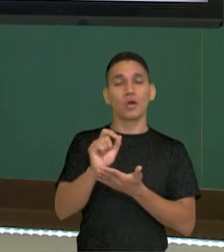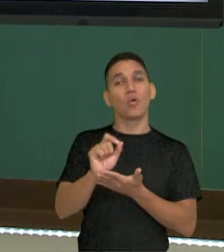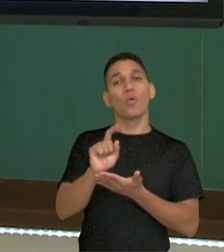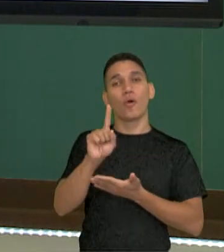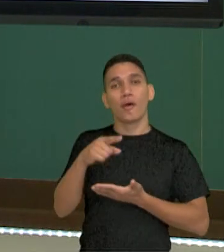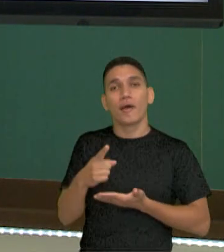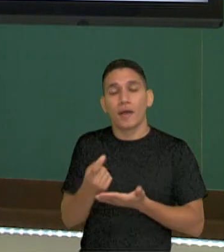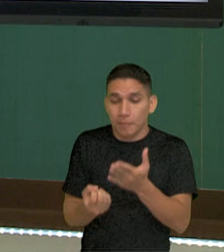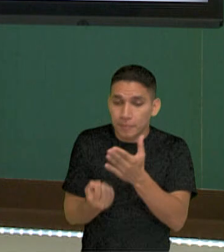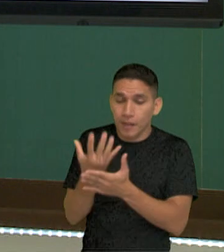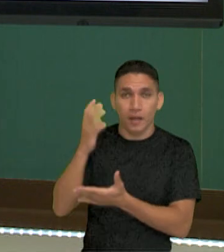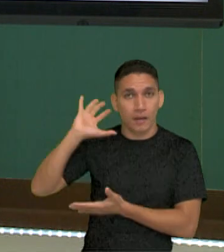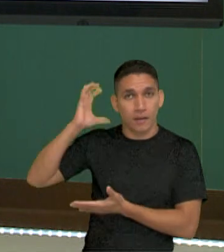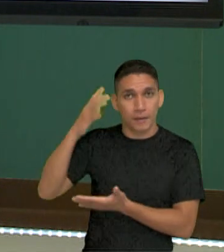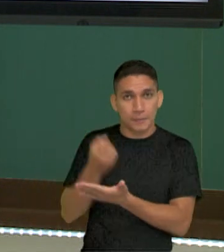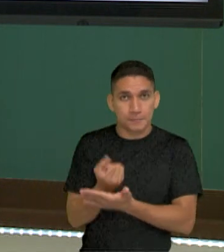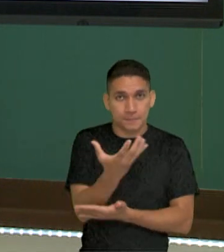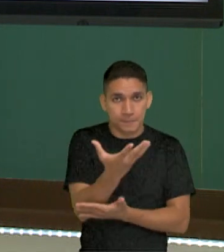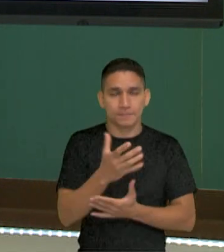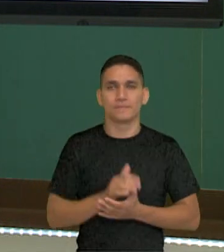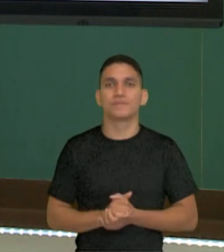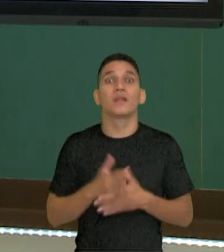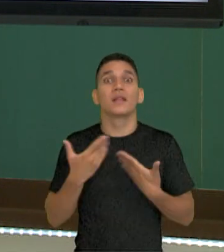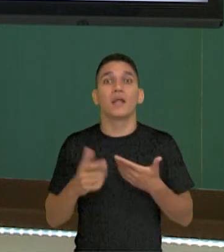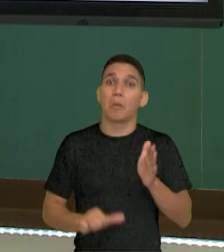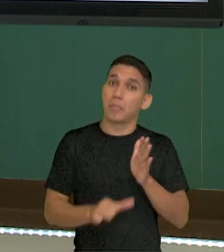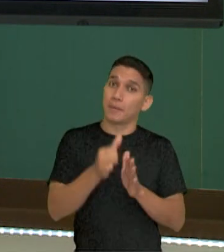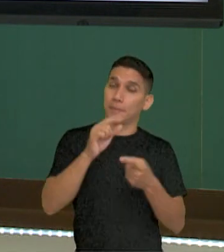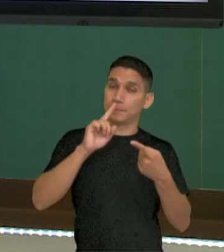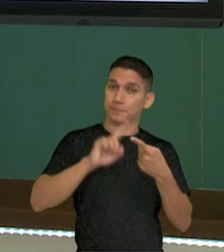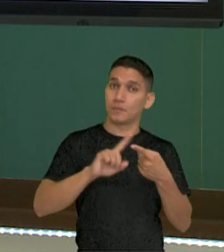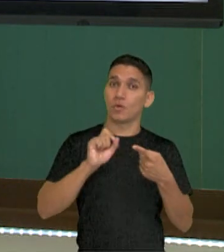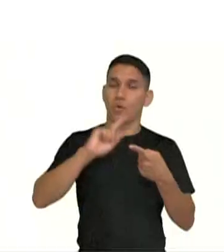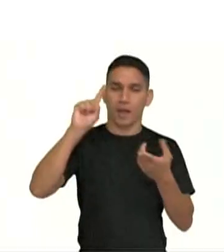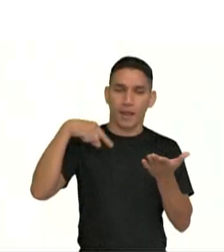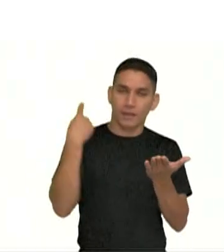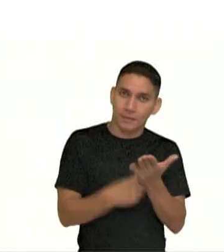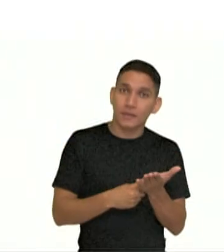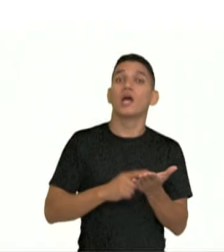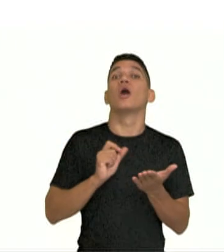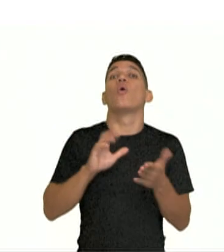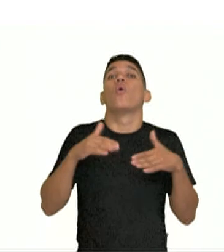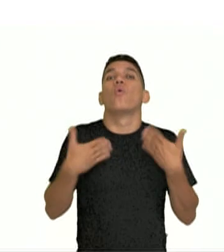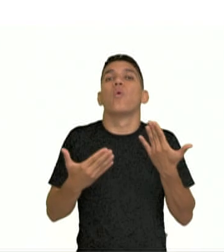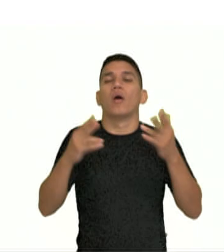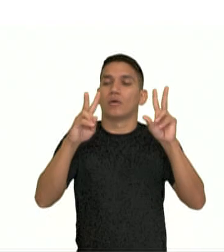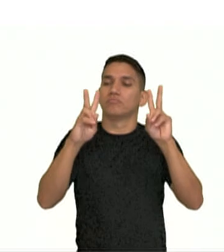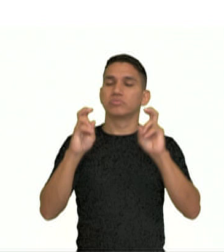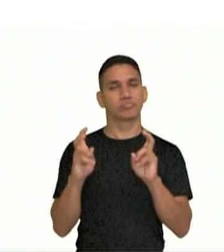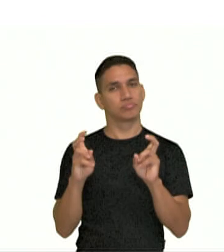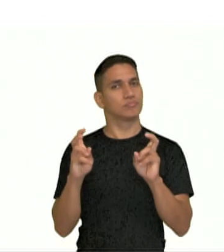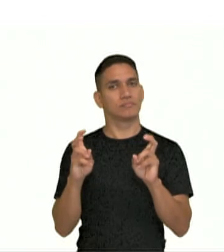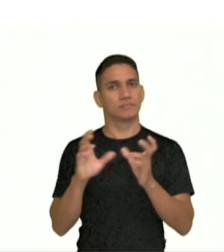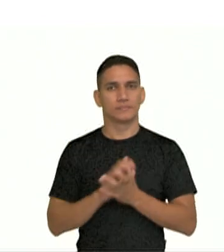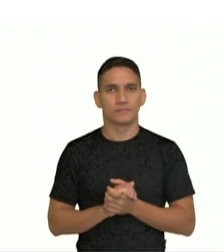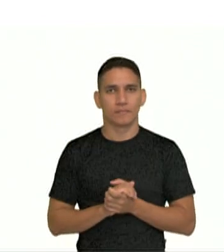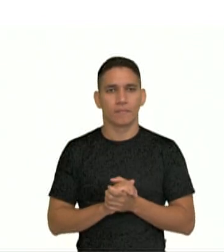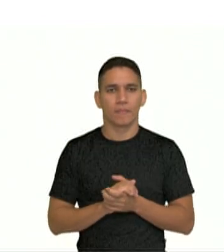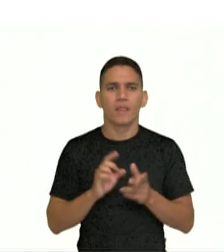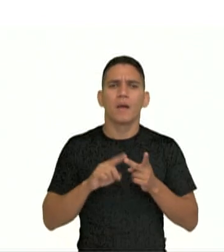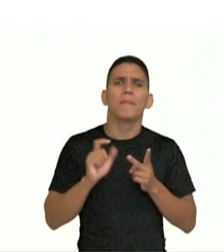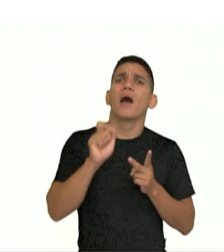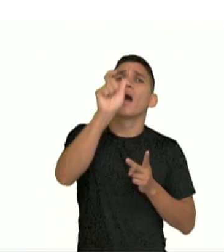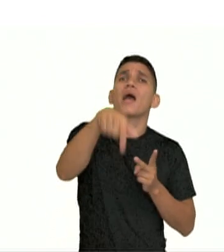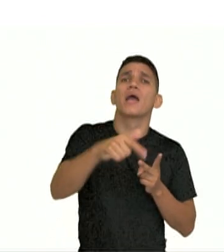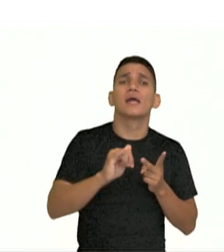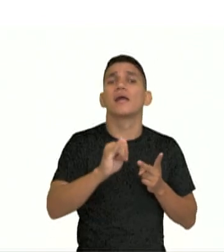a produção de um podcast. Então, primeiramente, definir o que quer comunicar. Para quem quer enviar